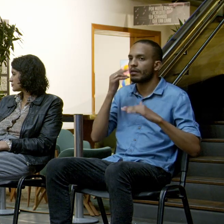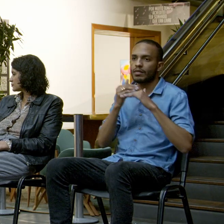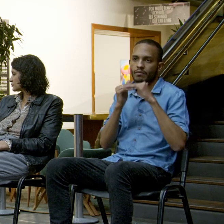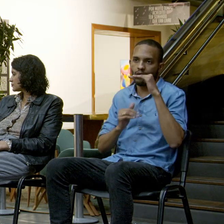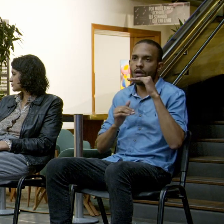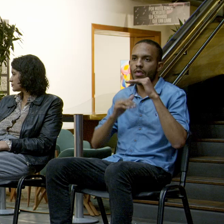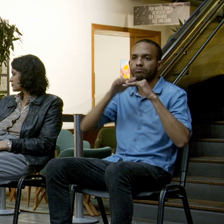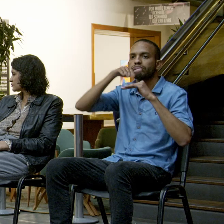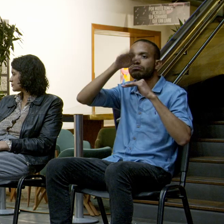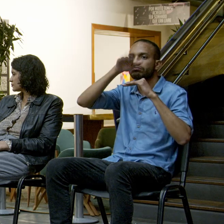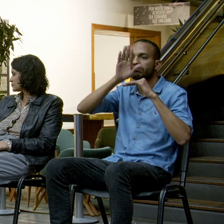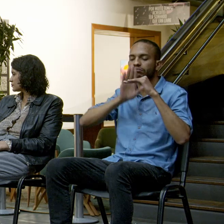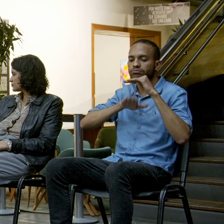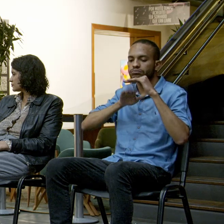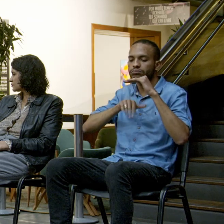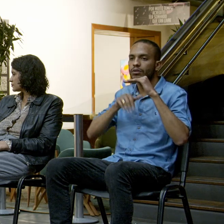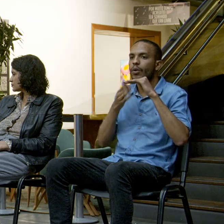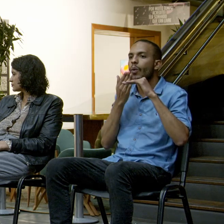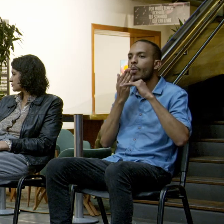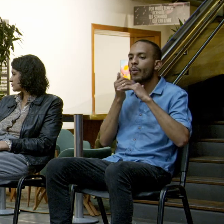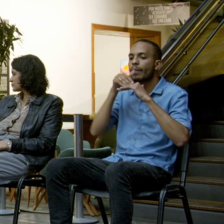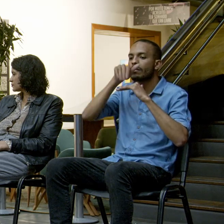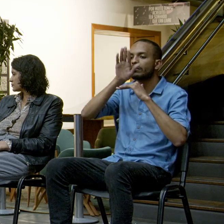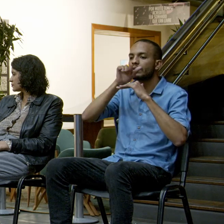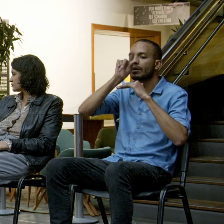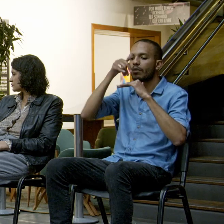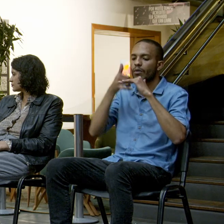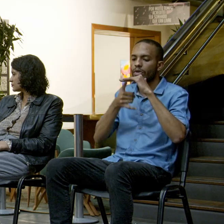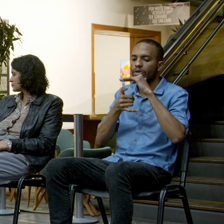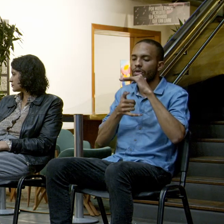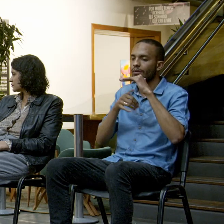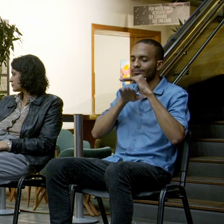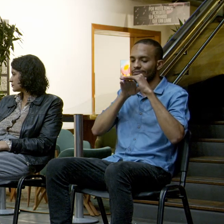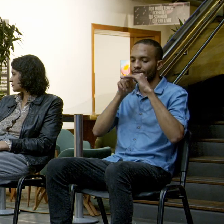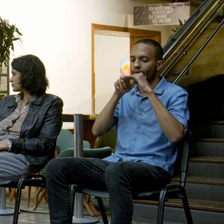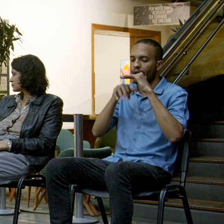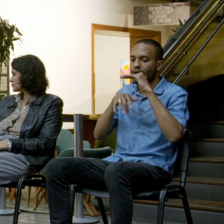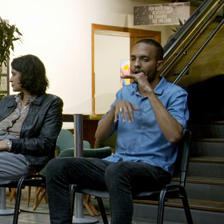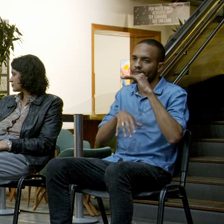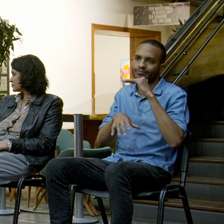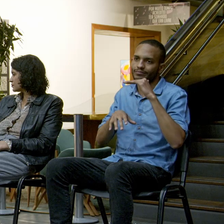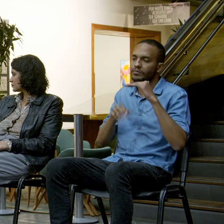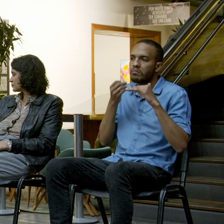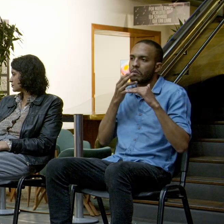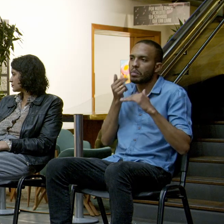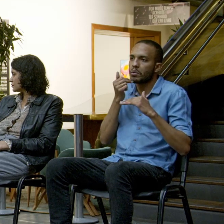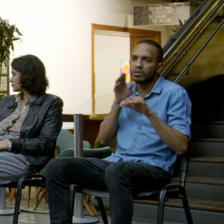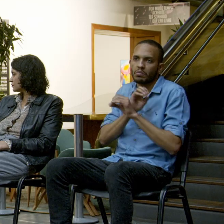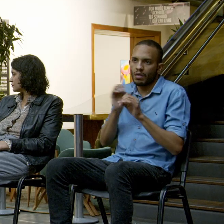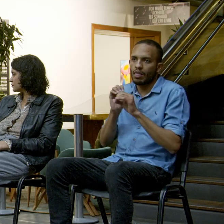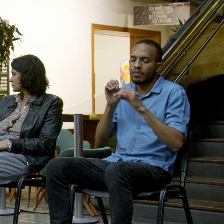e cria essa narrativa, não é? Entre ingerir o alimento e expelir tudo aquilo que não serviu de nutriente ao